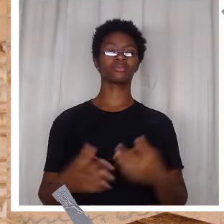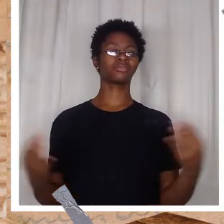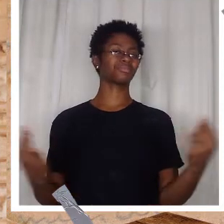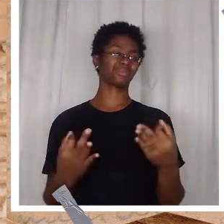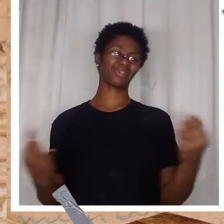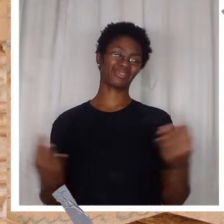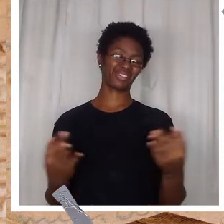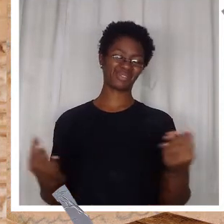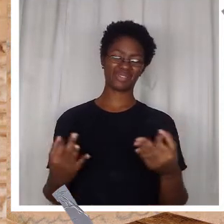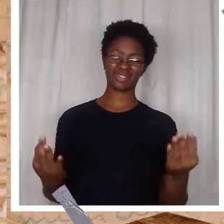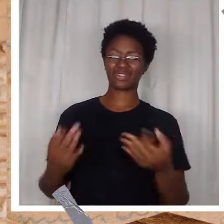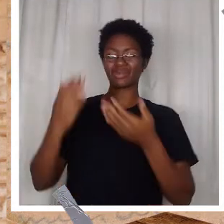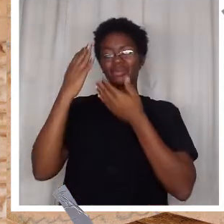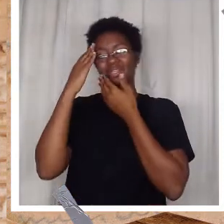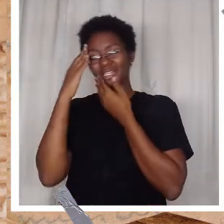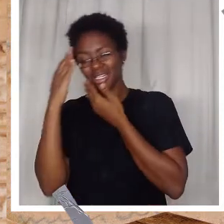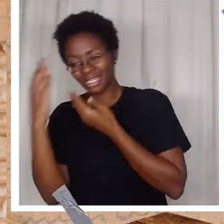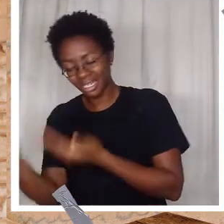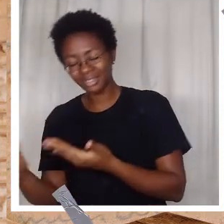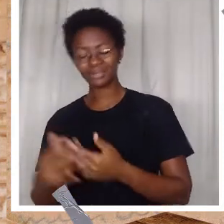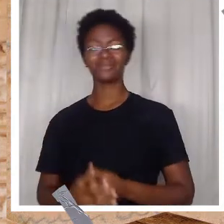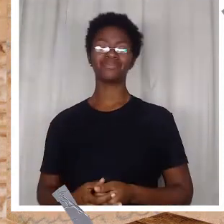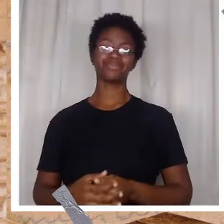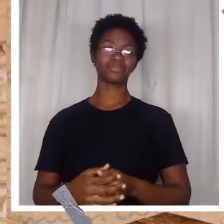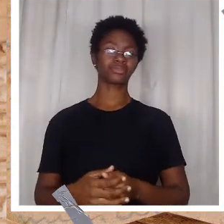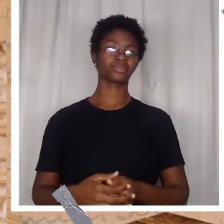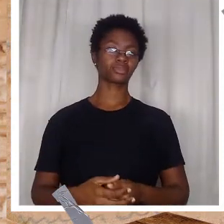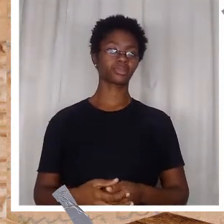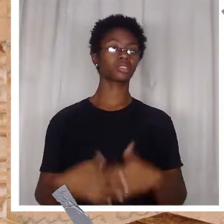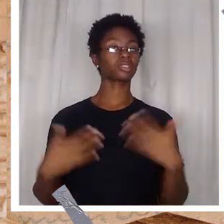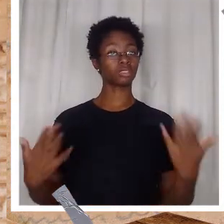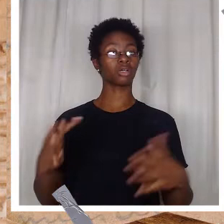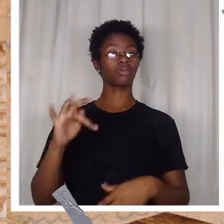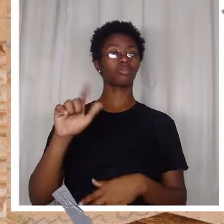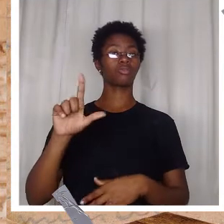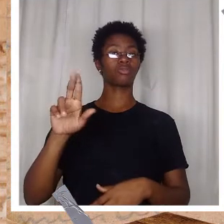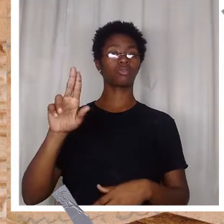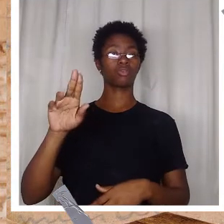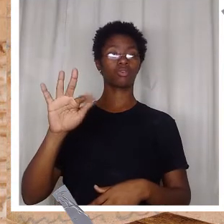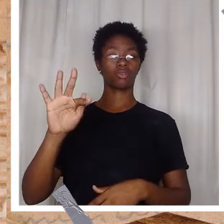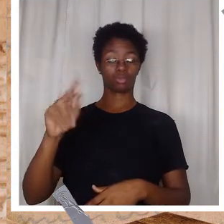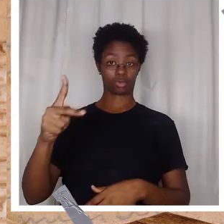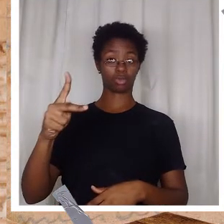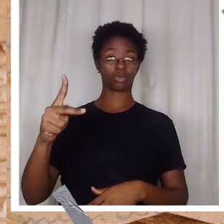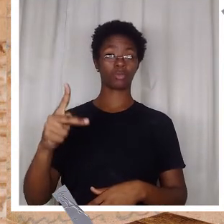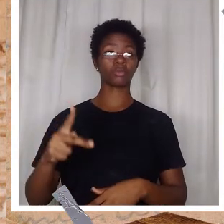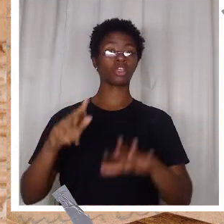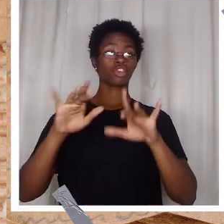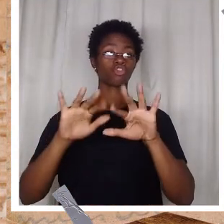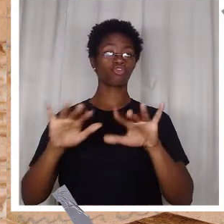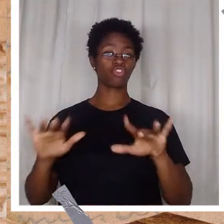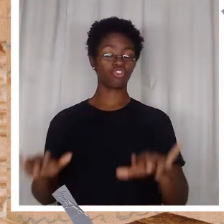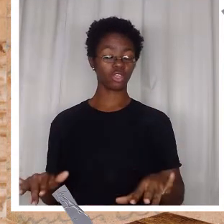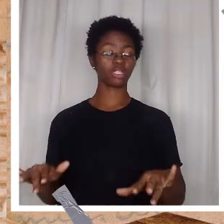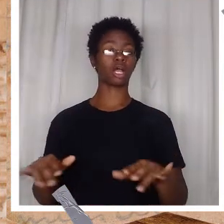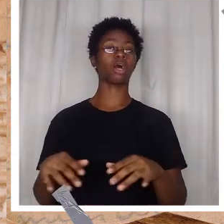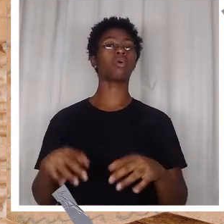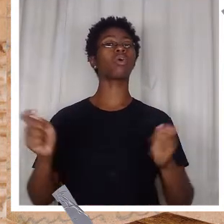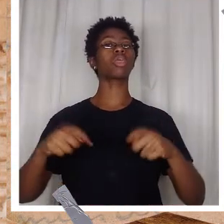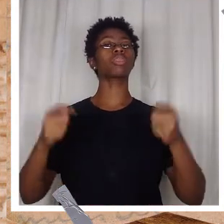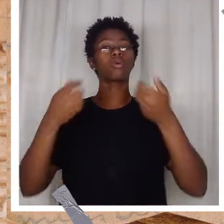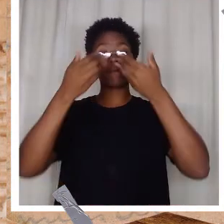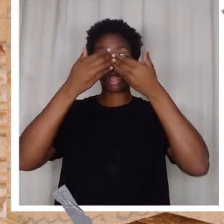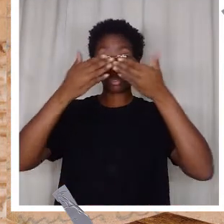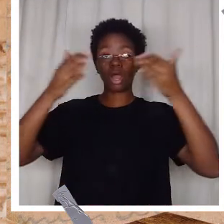Perfeito, obrigada, querido. Bom, a Flup Digital nos permitiu ampliar o público com o